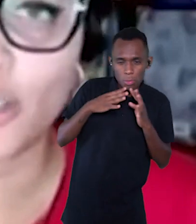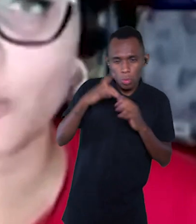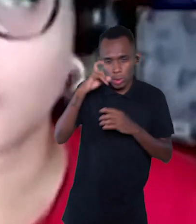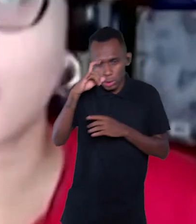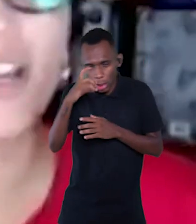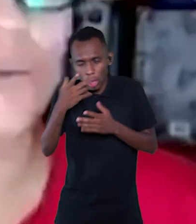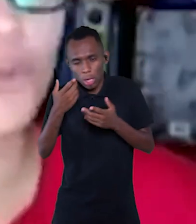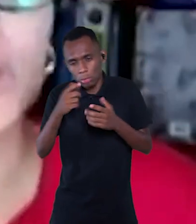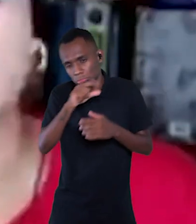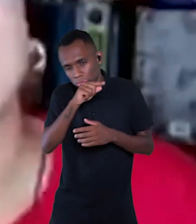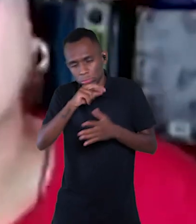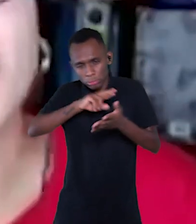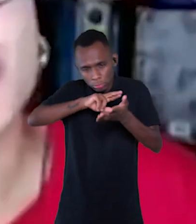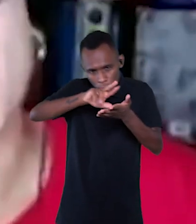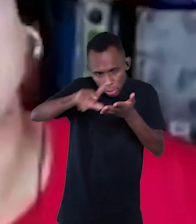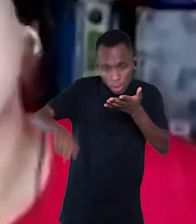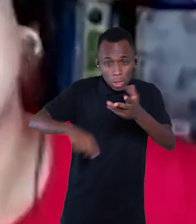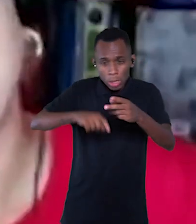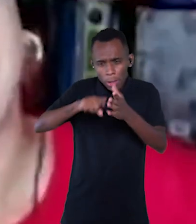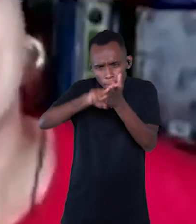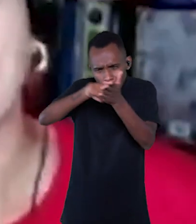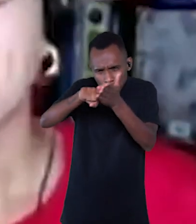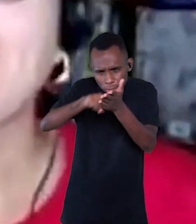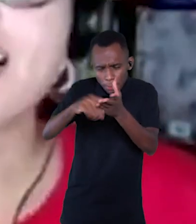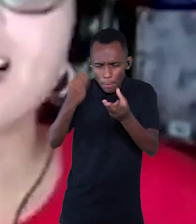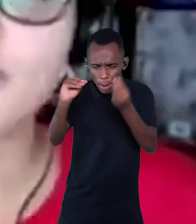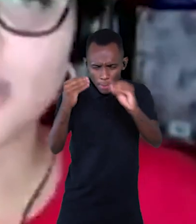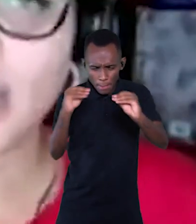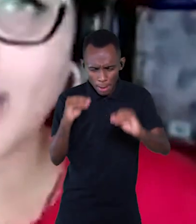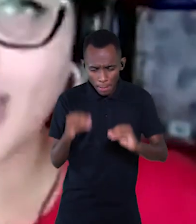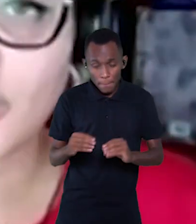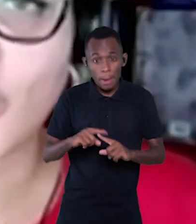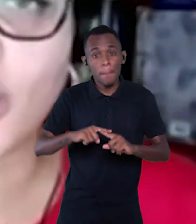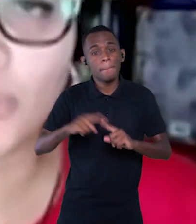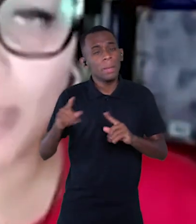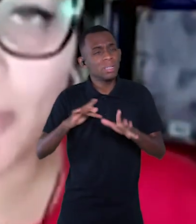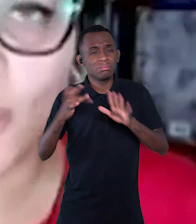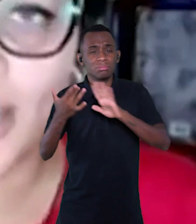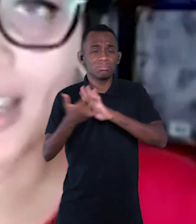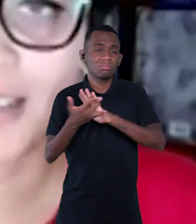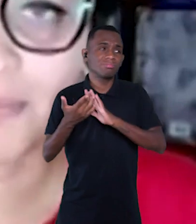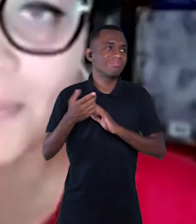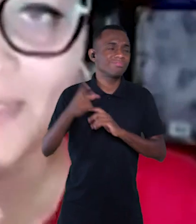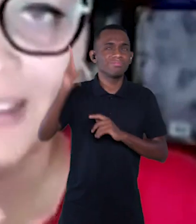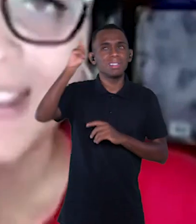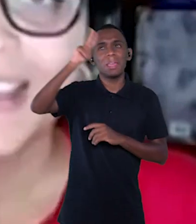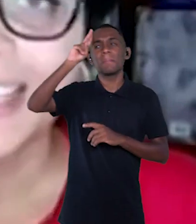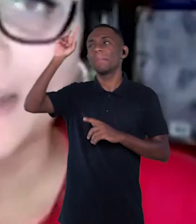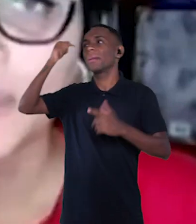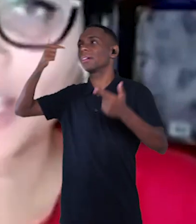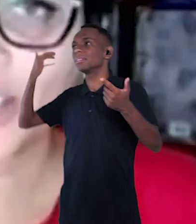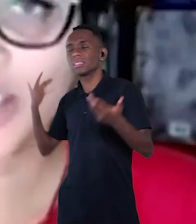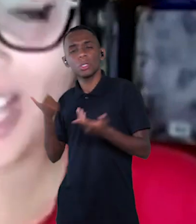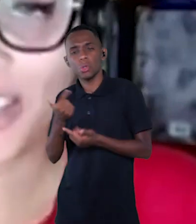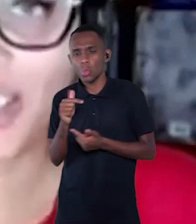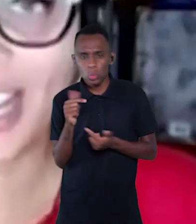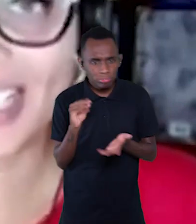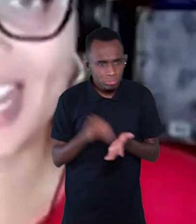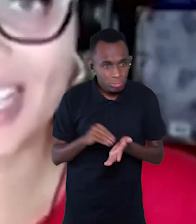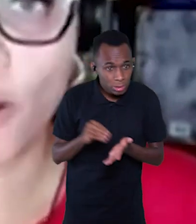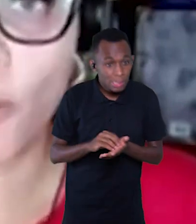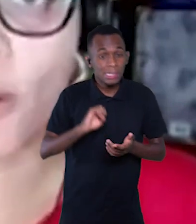esses registros, porque eu, durante anos, registrei, mas rede social é aquela história, não tem memória, né? Então, se a gente